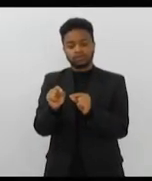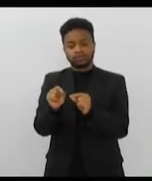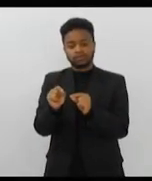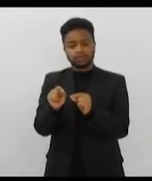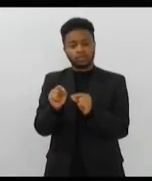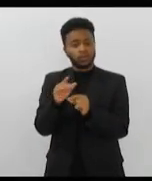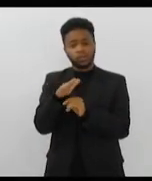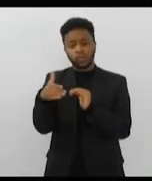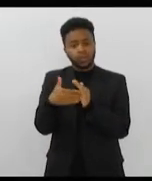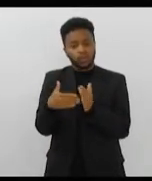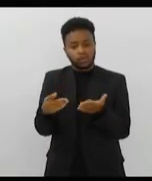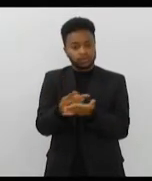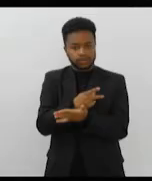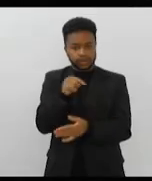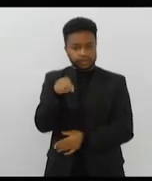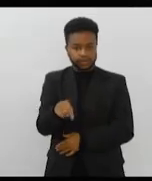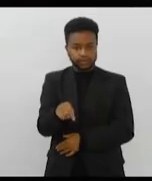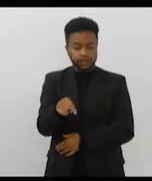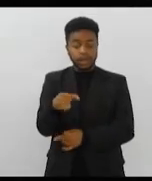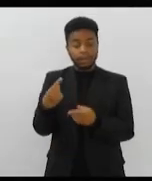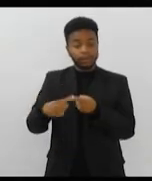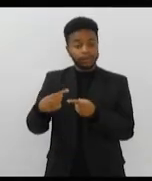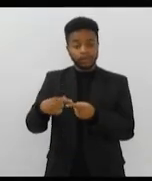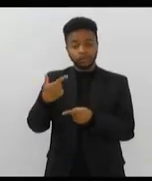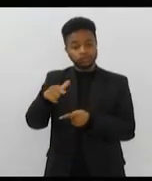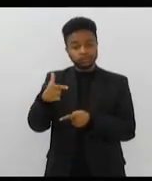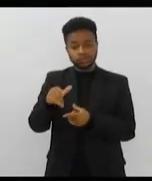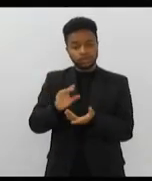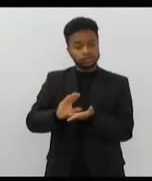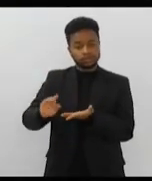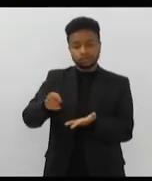tudo. Não tinha emenda impositiva.